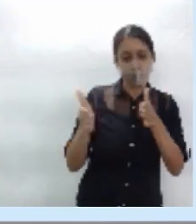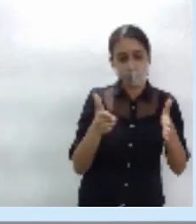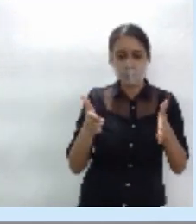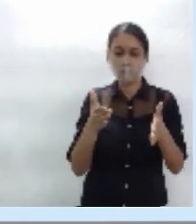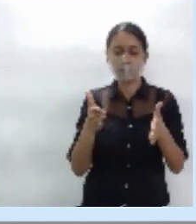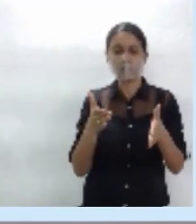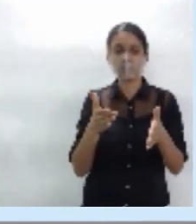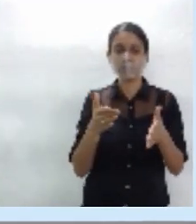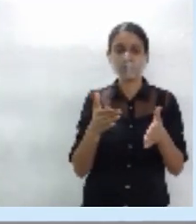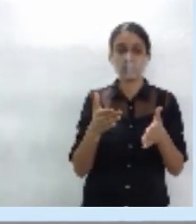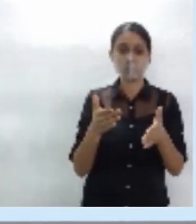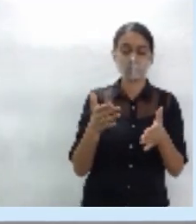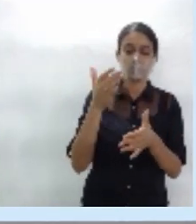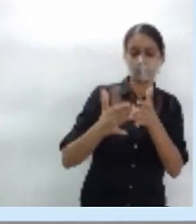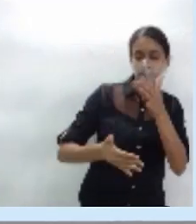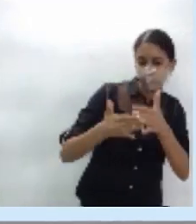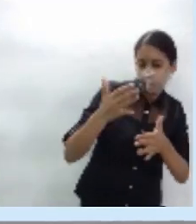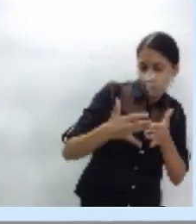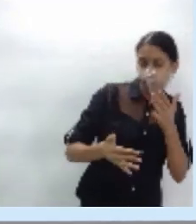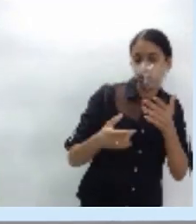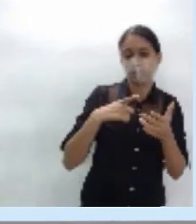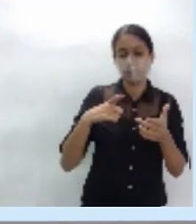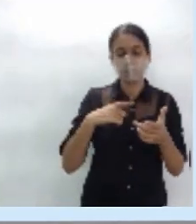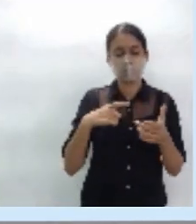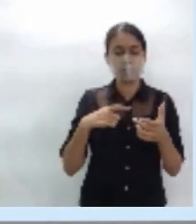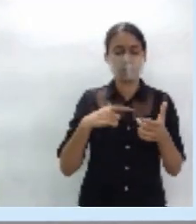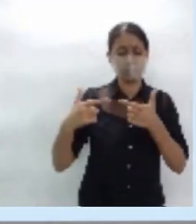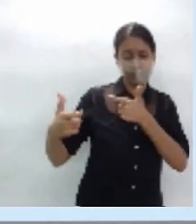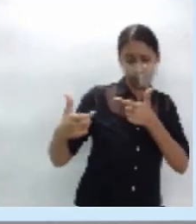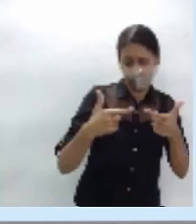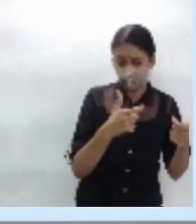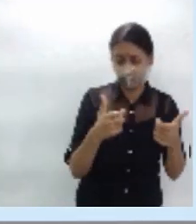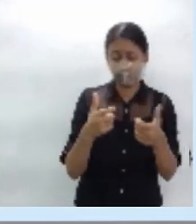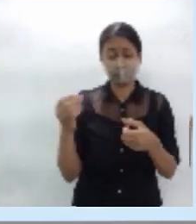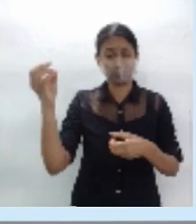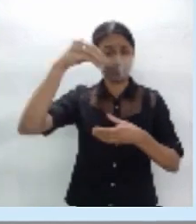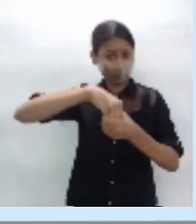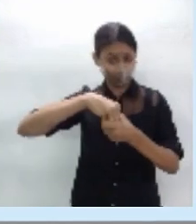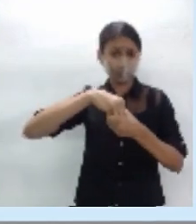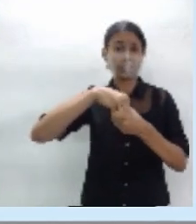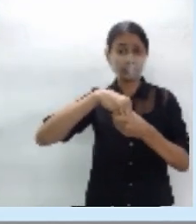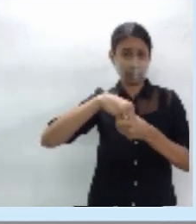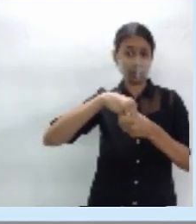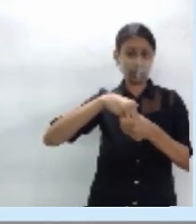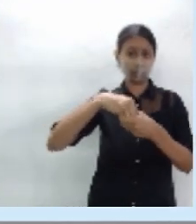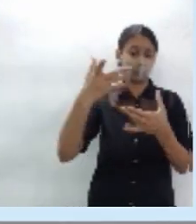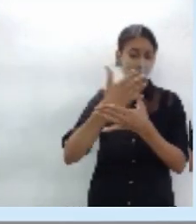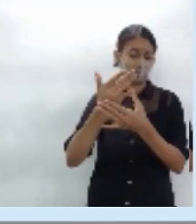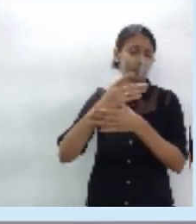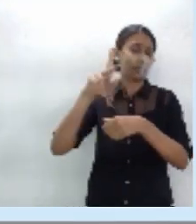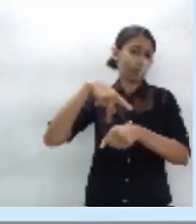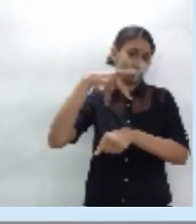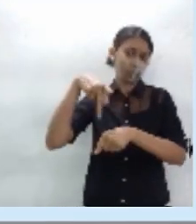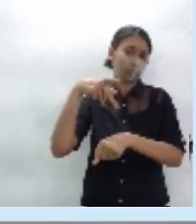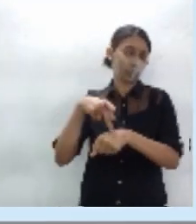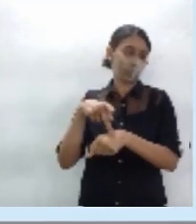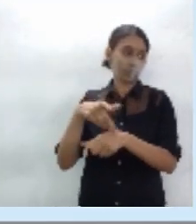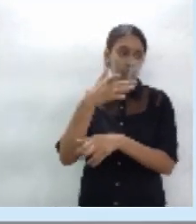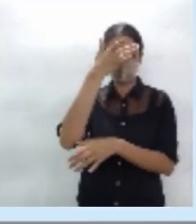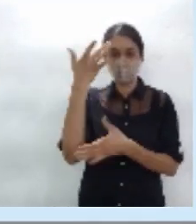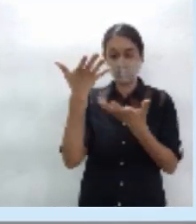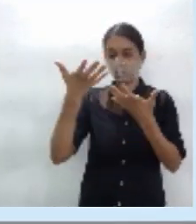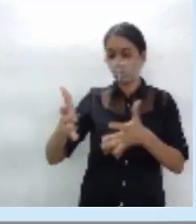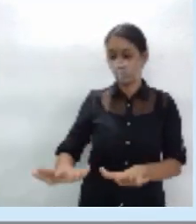serão através de guerras civis entre as nações que estavam lá, que era óbvio, já que a galera não queria sair por